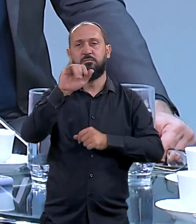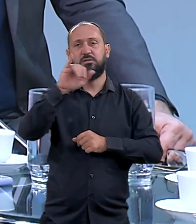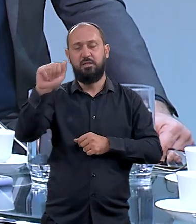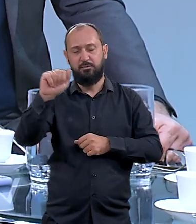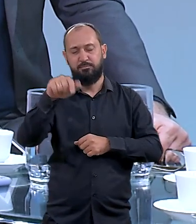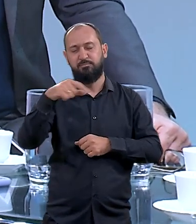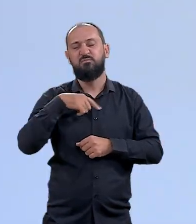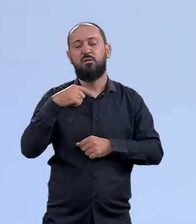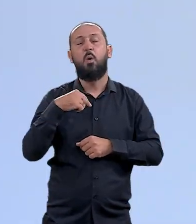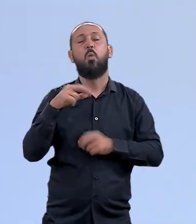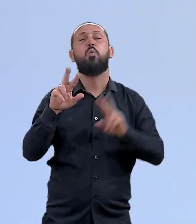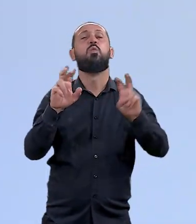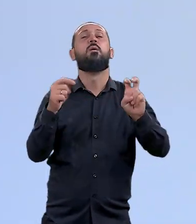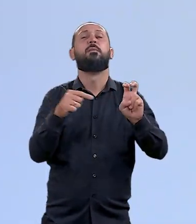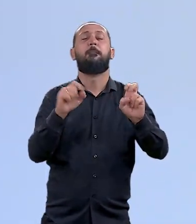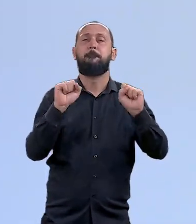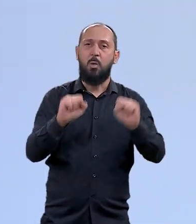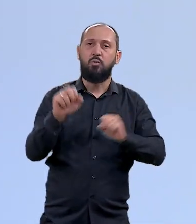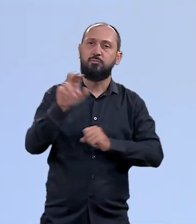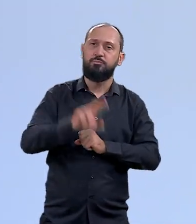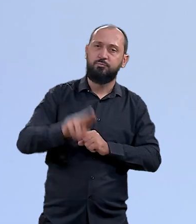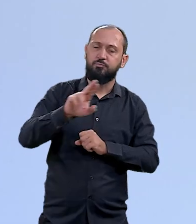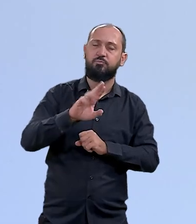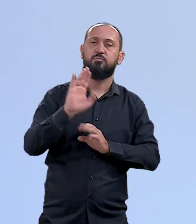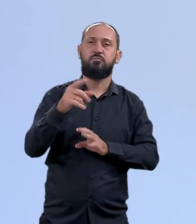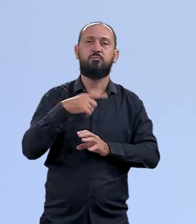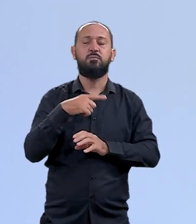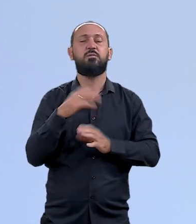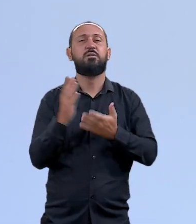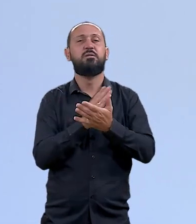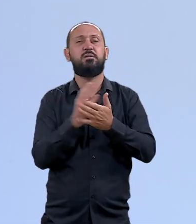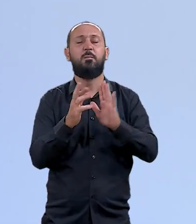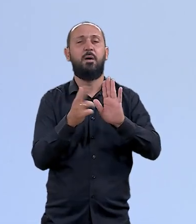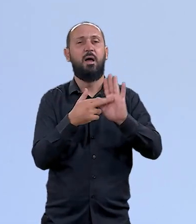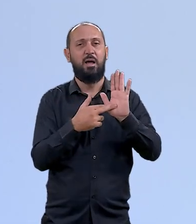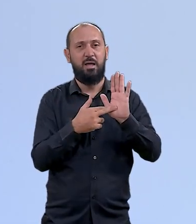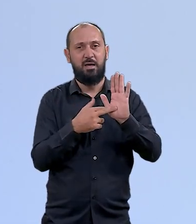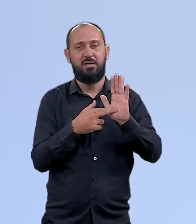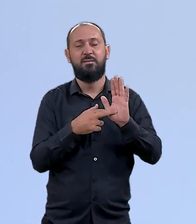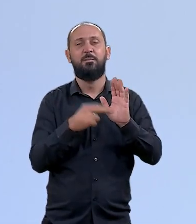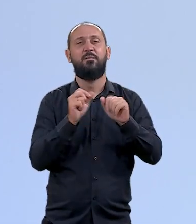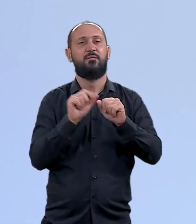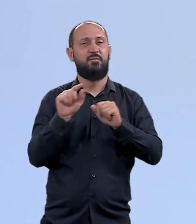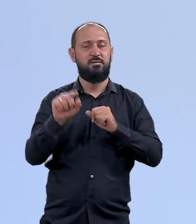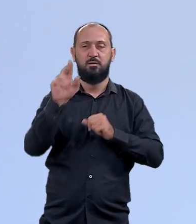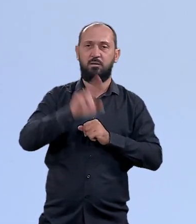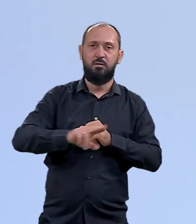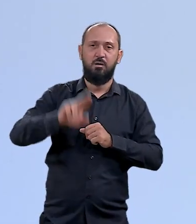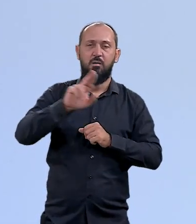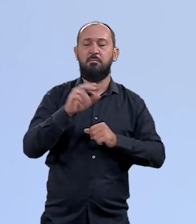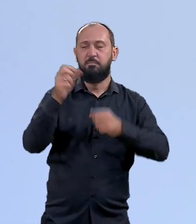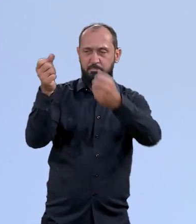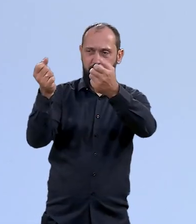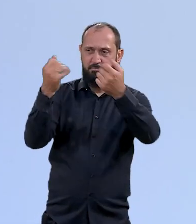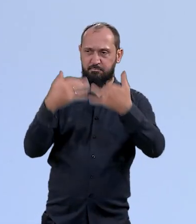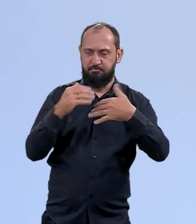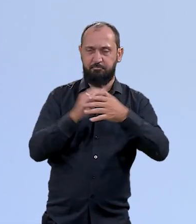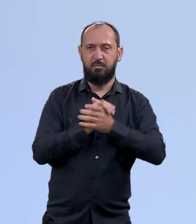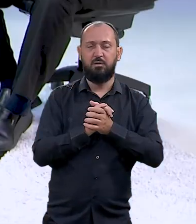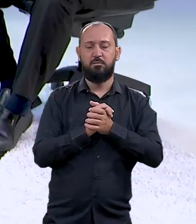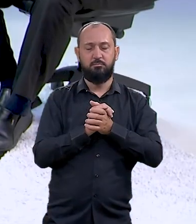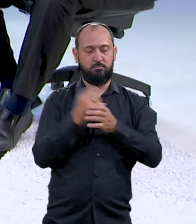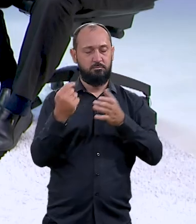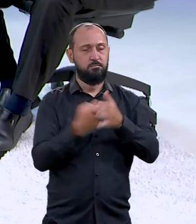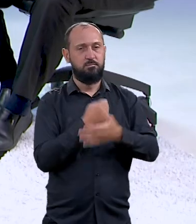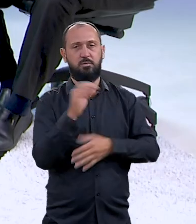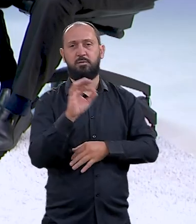evoluiu bastante, a ponto de o Tribunal Superior Eleitoral, em 2024, editar regras para o uso da inteligência